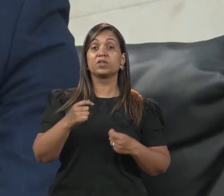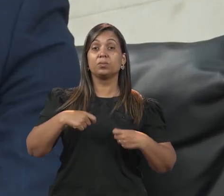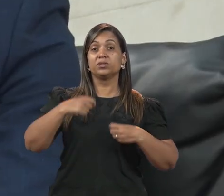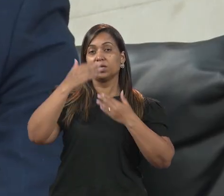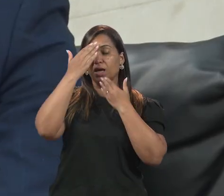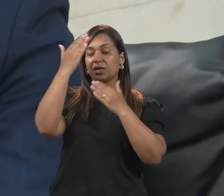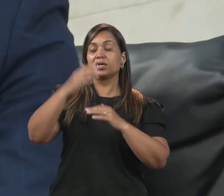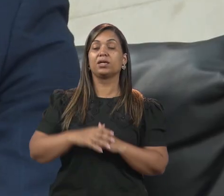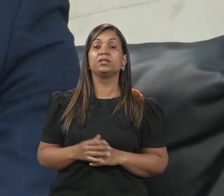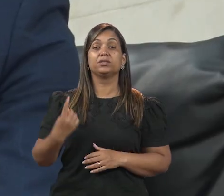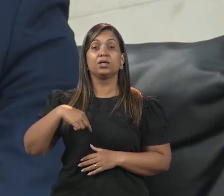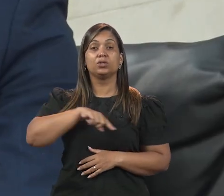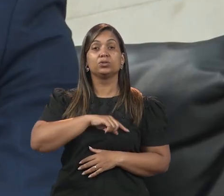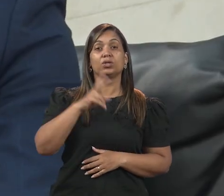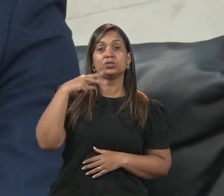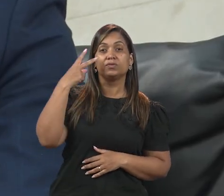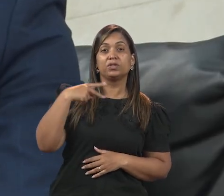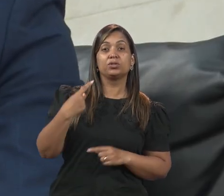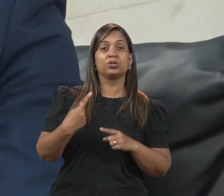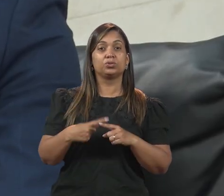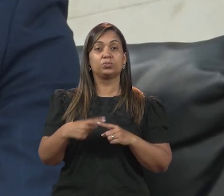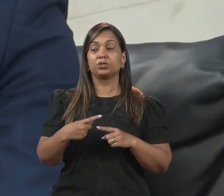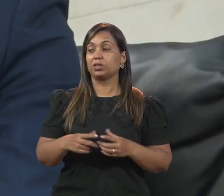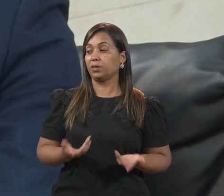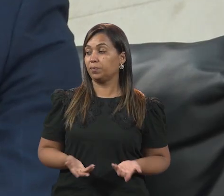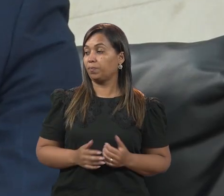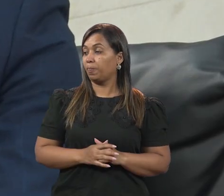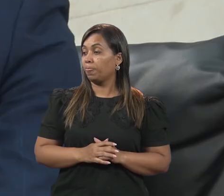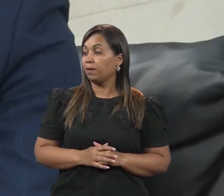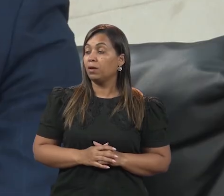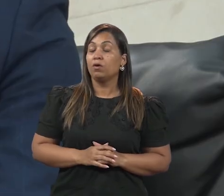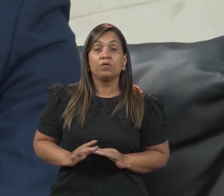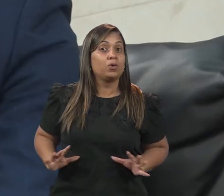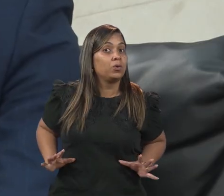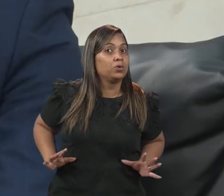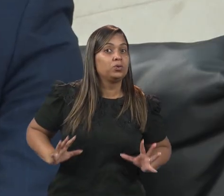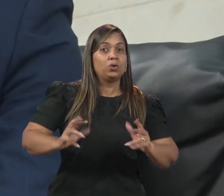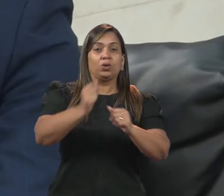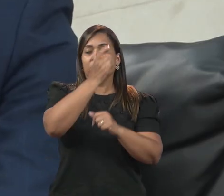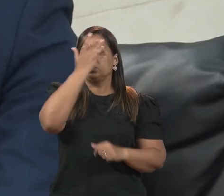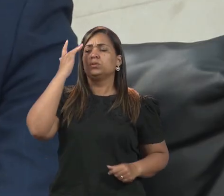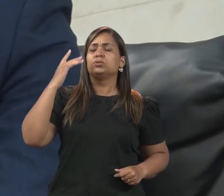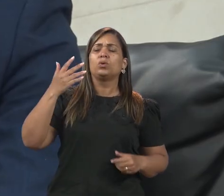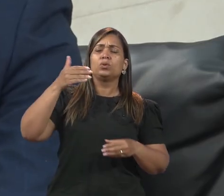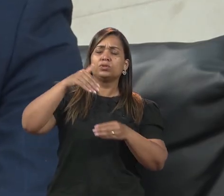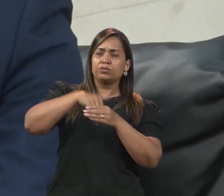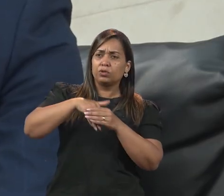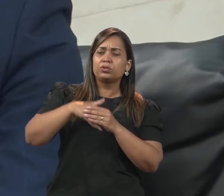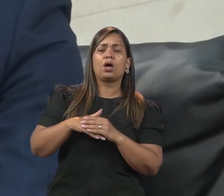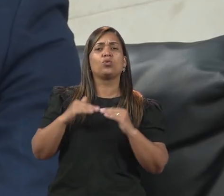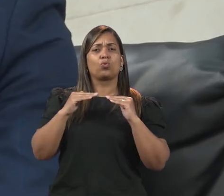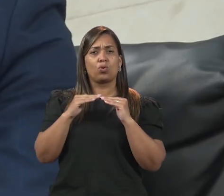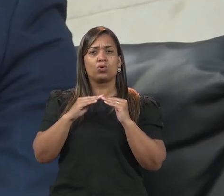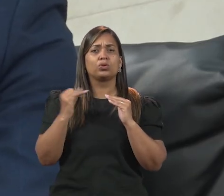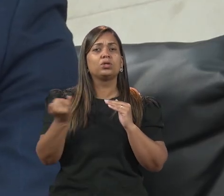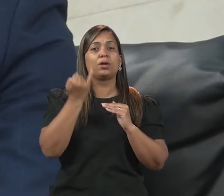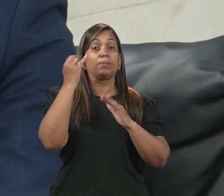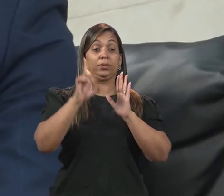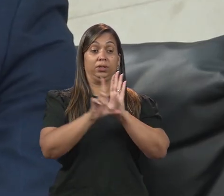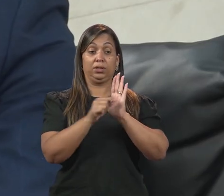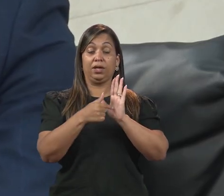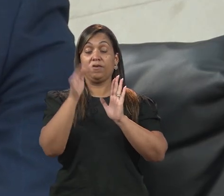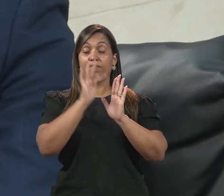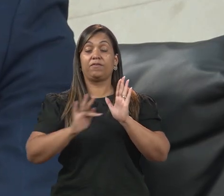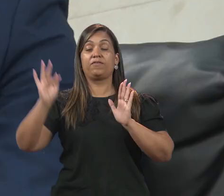agradecer ao nosso parlamento, porque foi quase que unanimidade a votação e a importância dessa lei, que já é uma